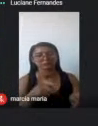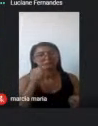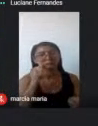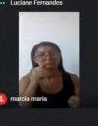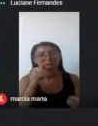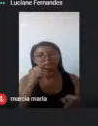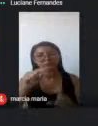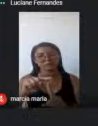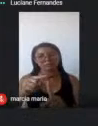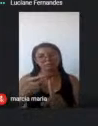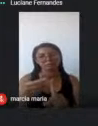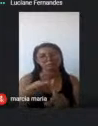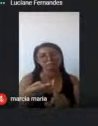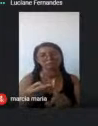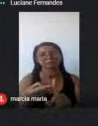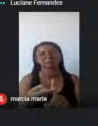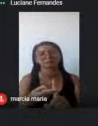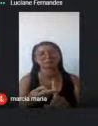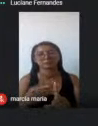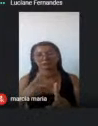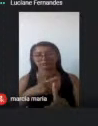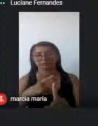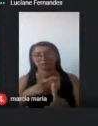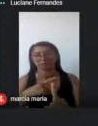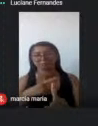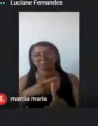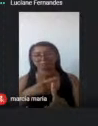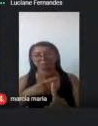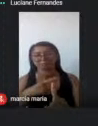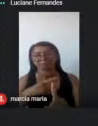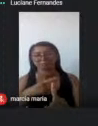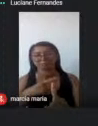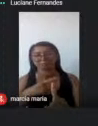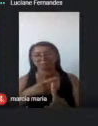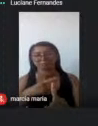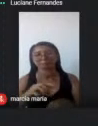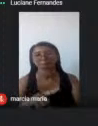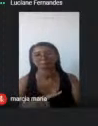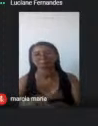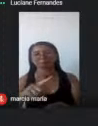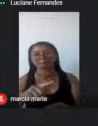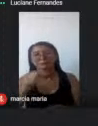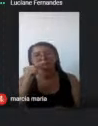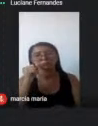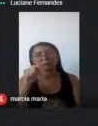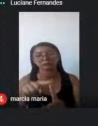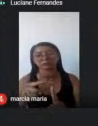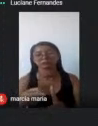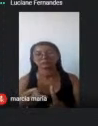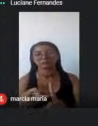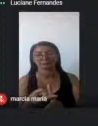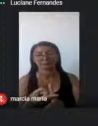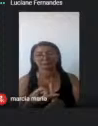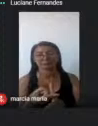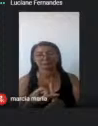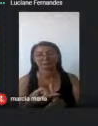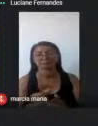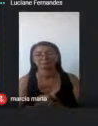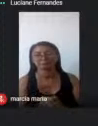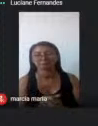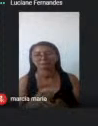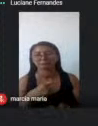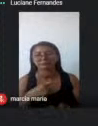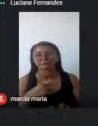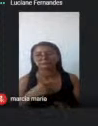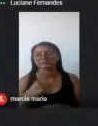que é um recorte do episódio da sífilis nas mulheres que encontram-se gestantes. Então, em todos os anos, a